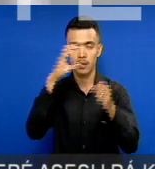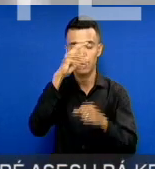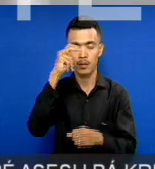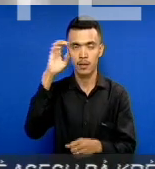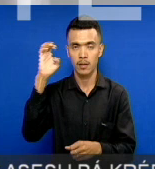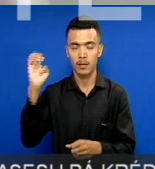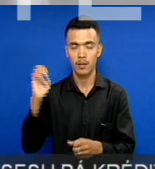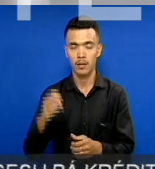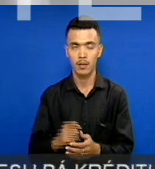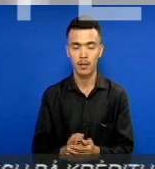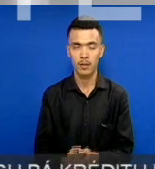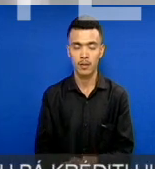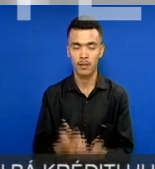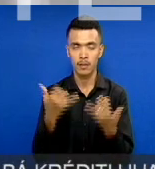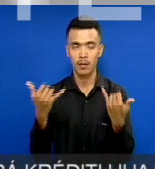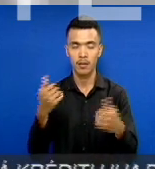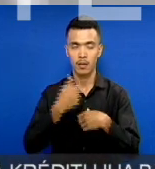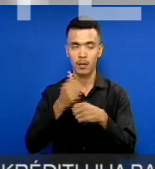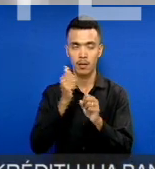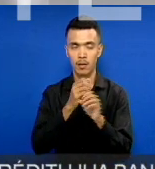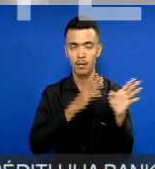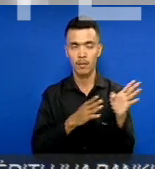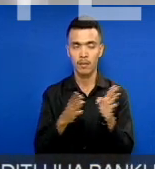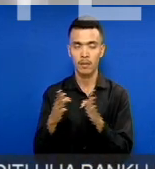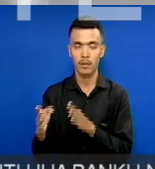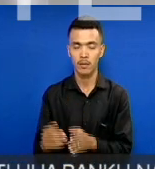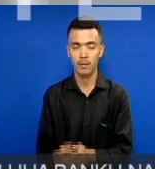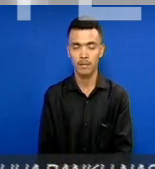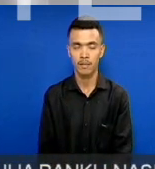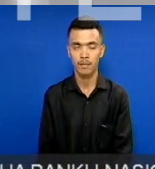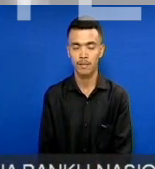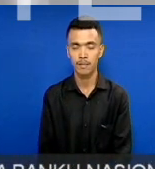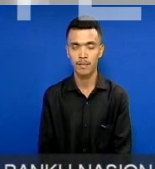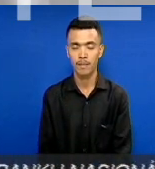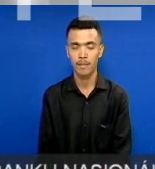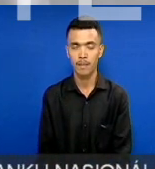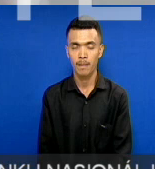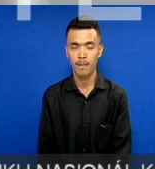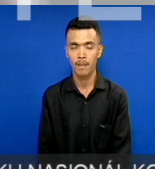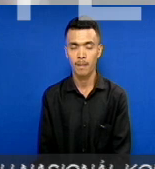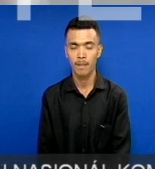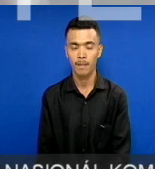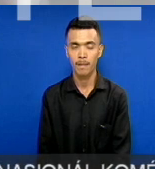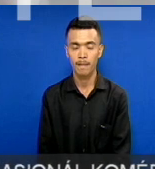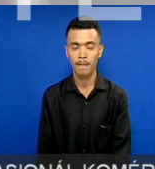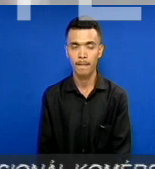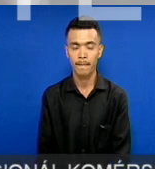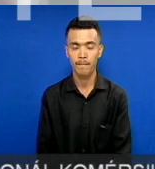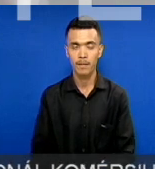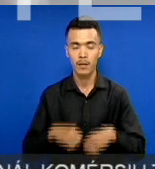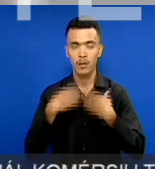que CNE agora rala pela preparação, beda, né? A me espera que até que tempo bada, a me belecimo mais matéria, né? Para